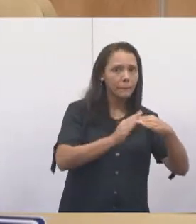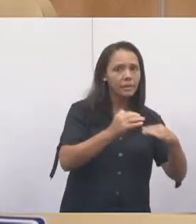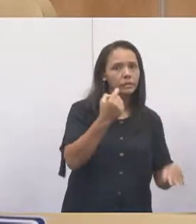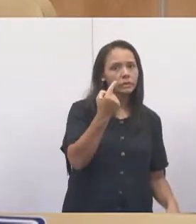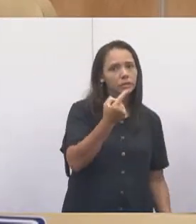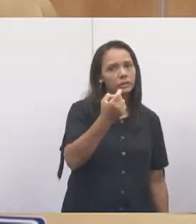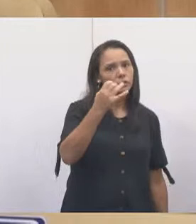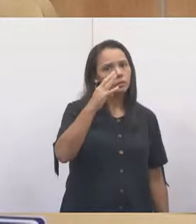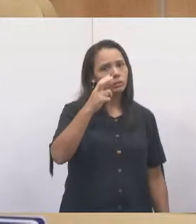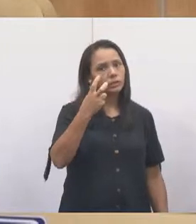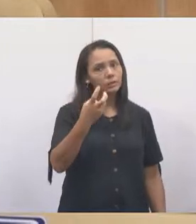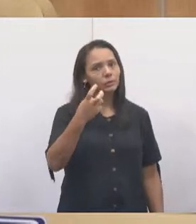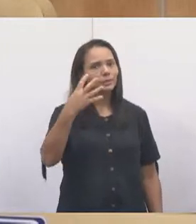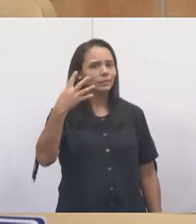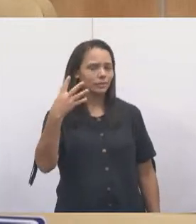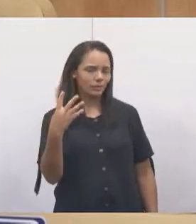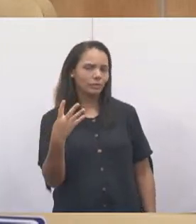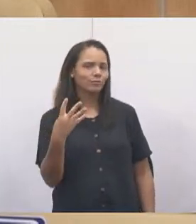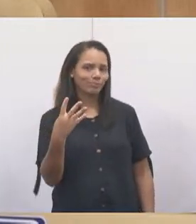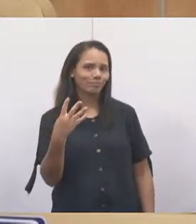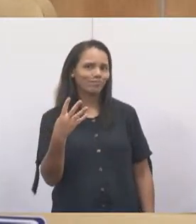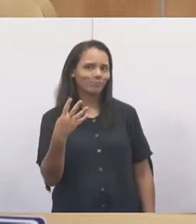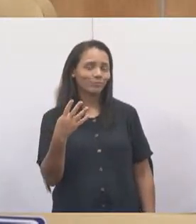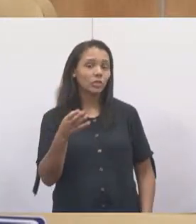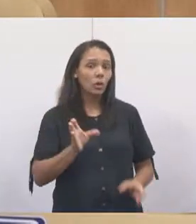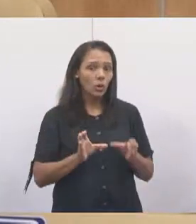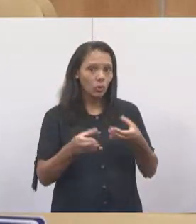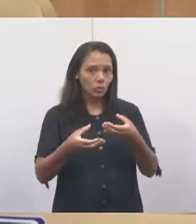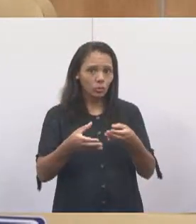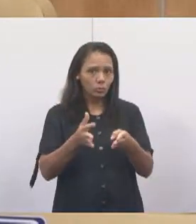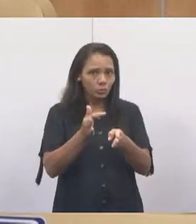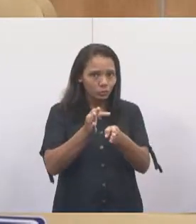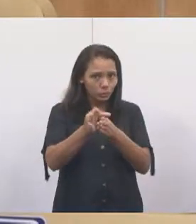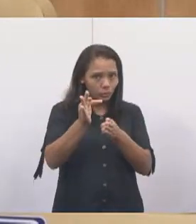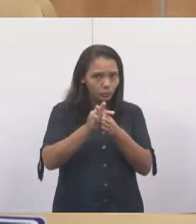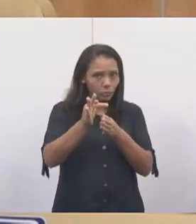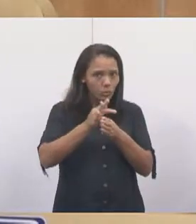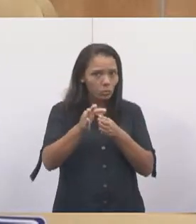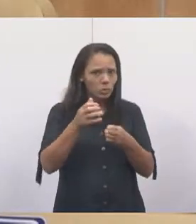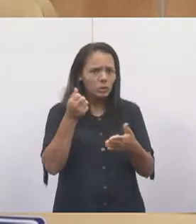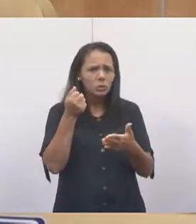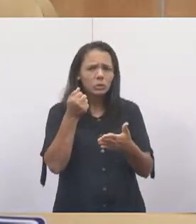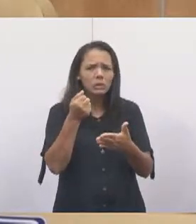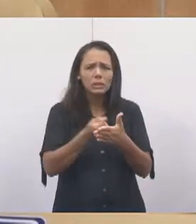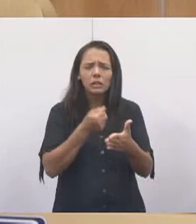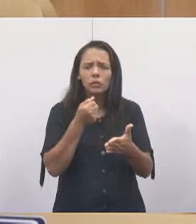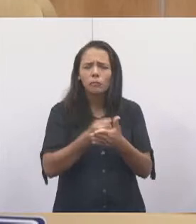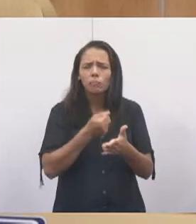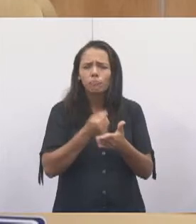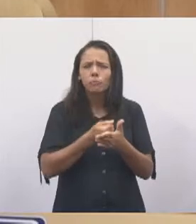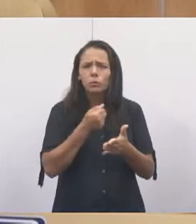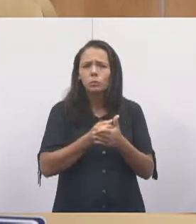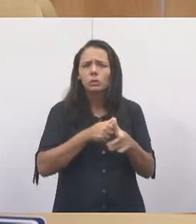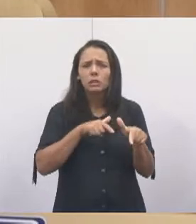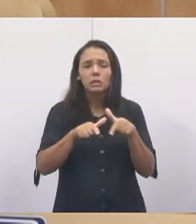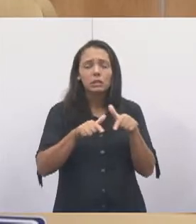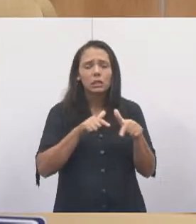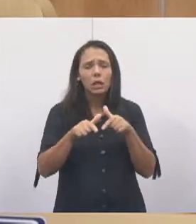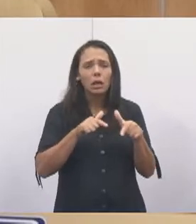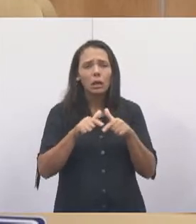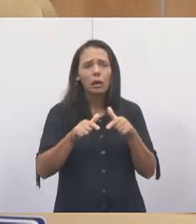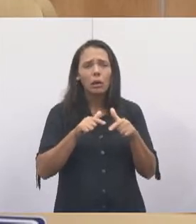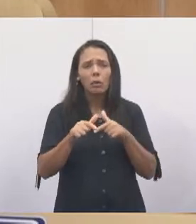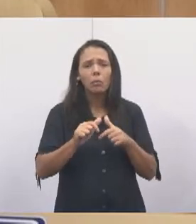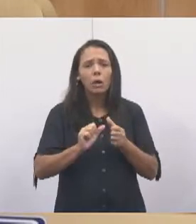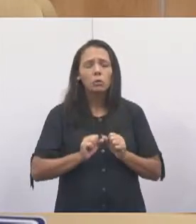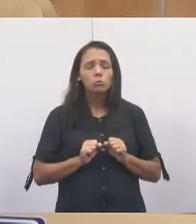se desdobram, porque as intercorrências não têm dia e hora marcado. Eles